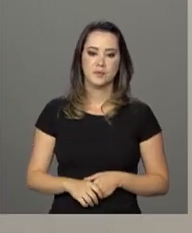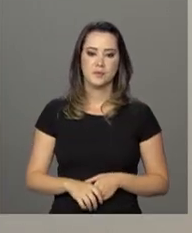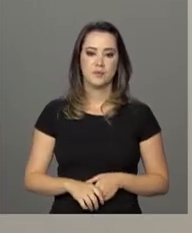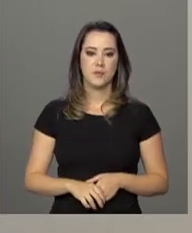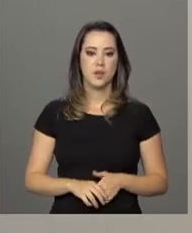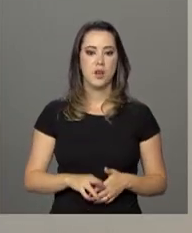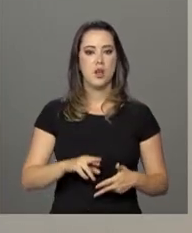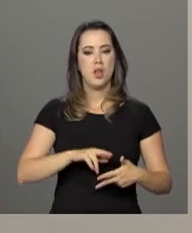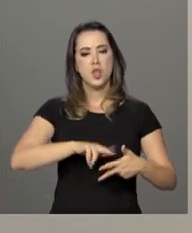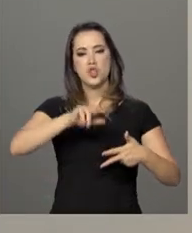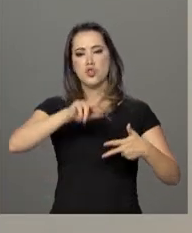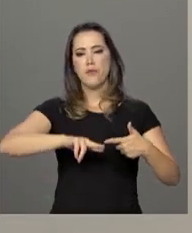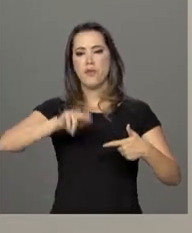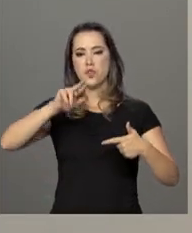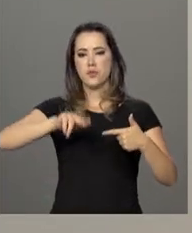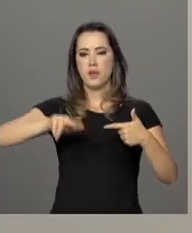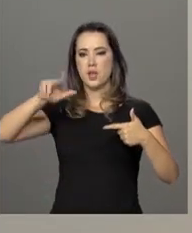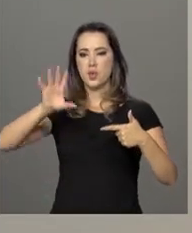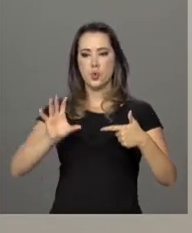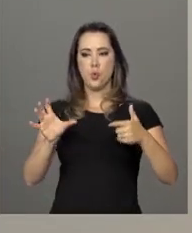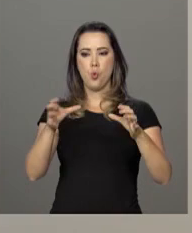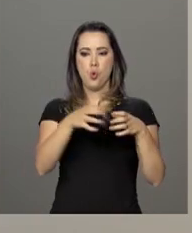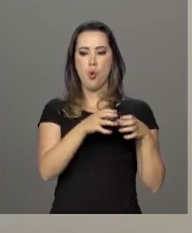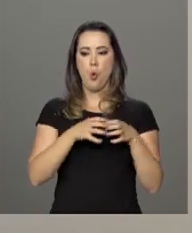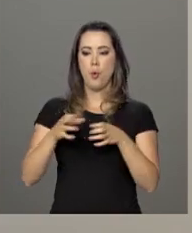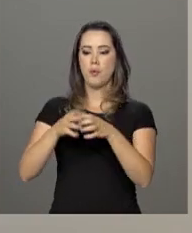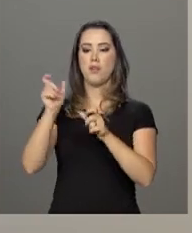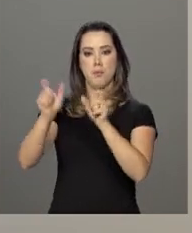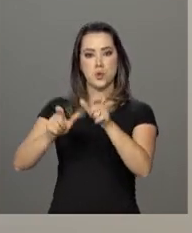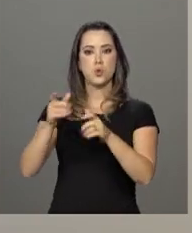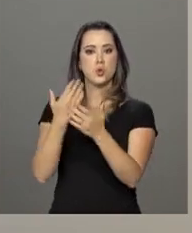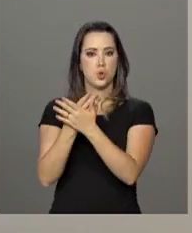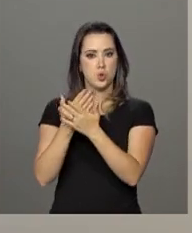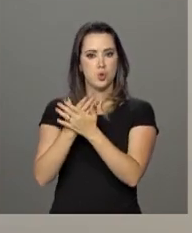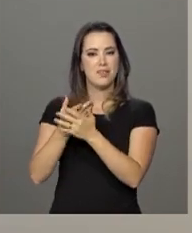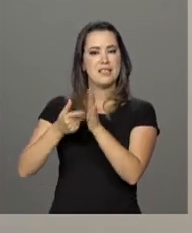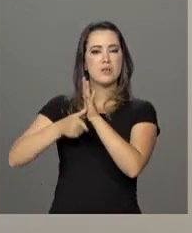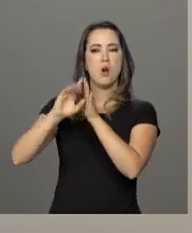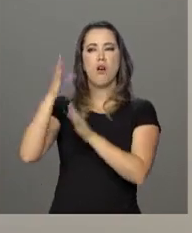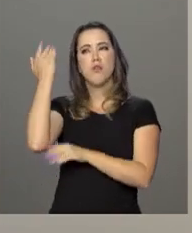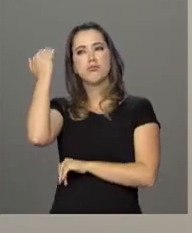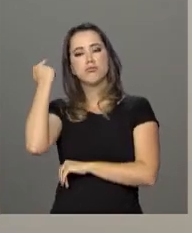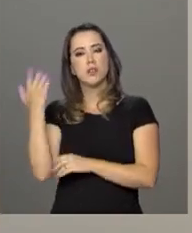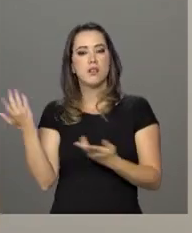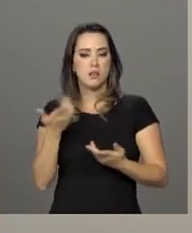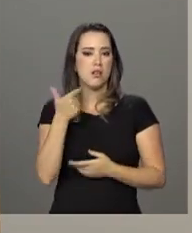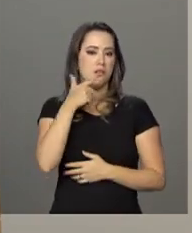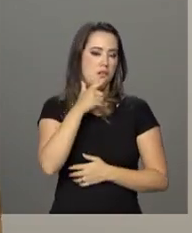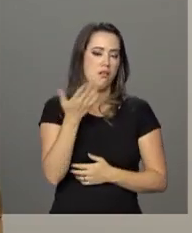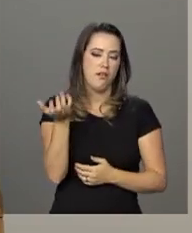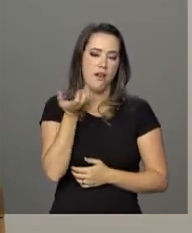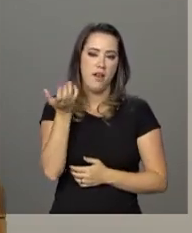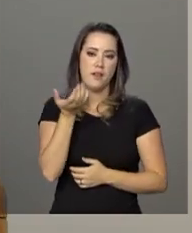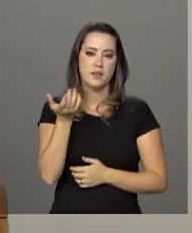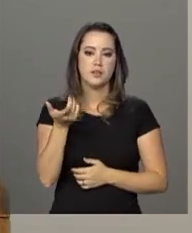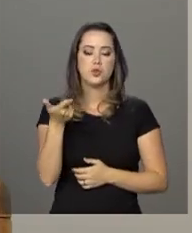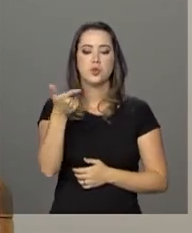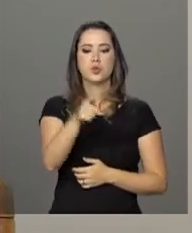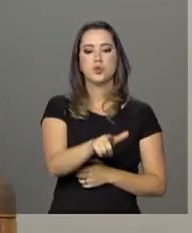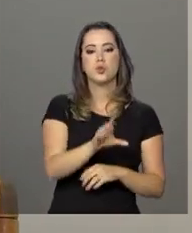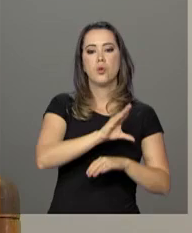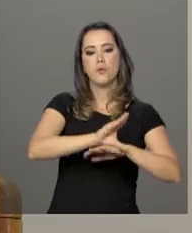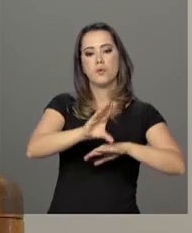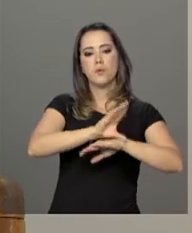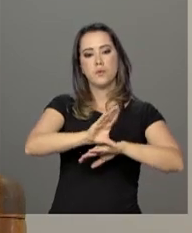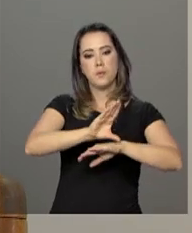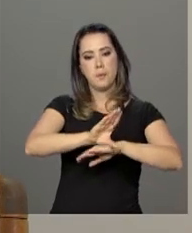dessa variação de público, a gente tem também pessoas que estudaram há muitos anos e que gostariam de, por exemplo,